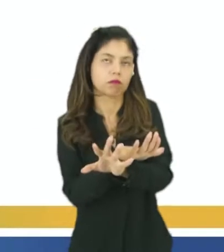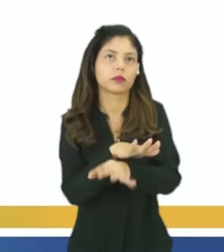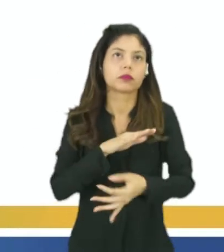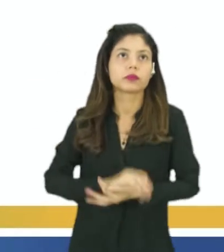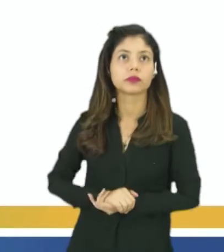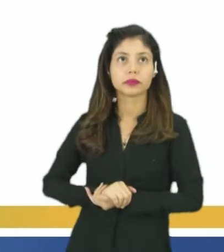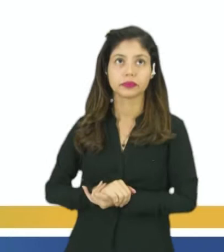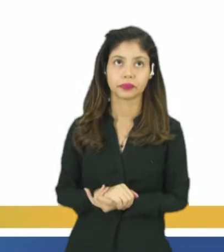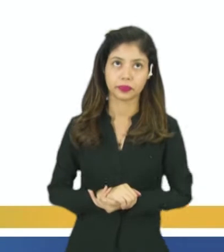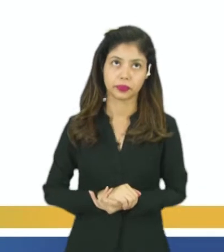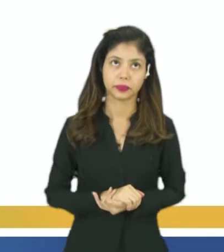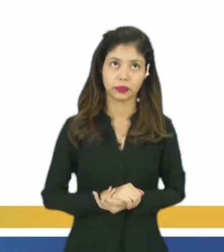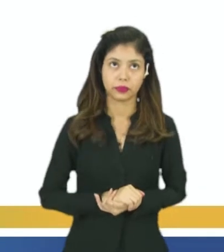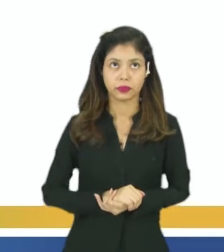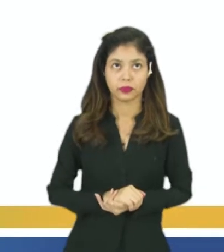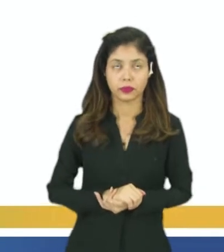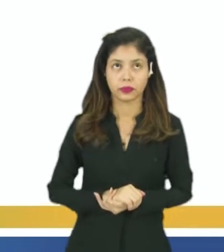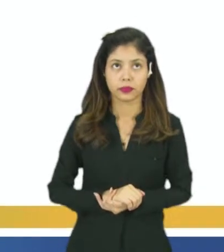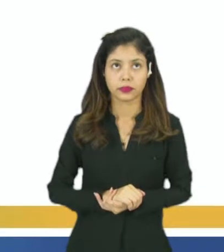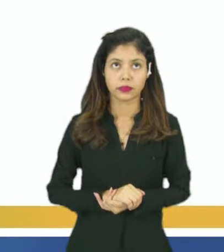abolição.